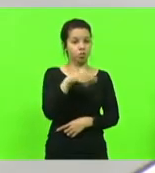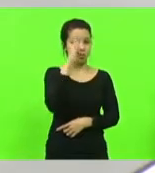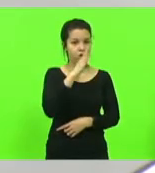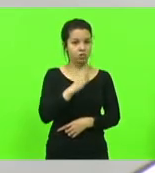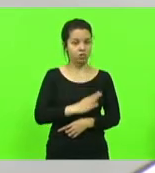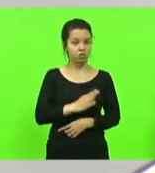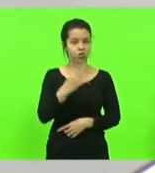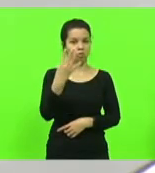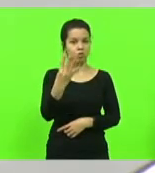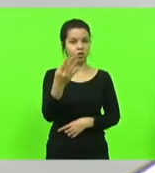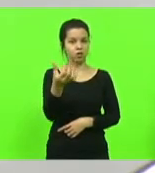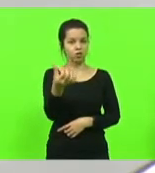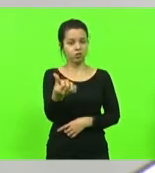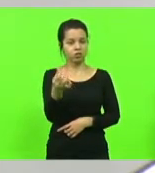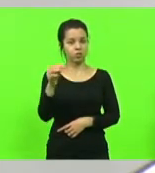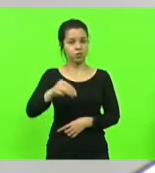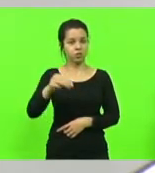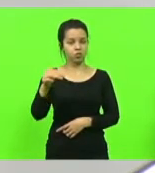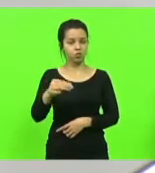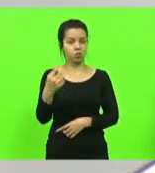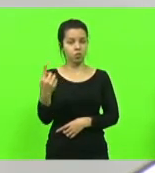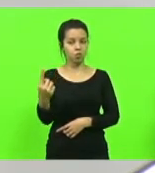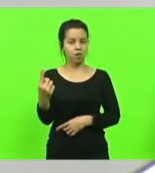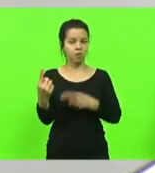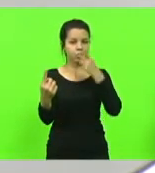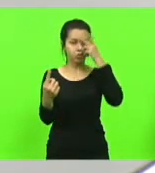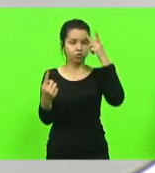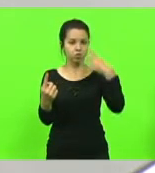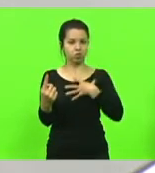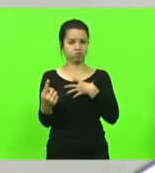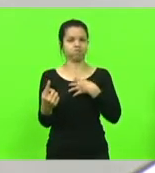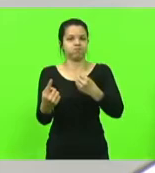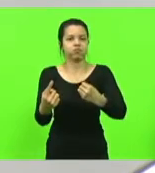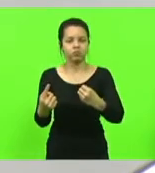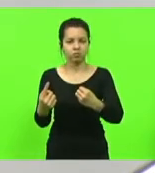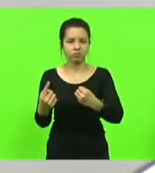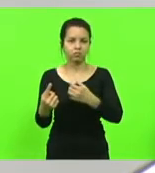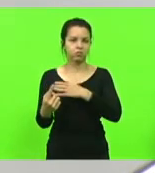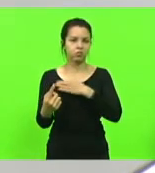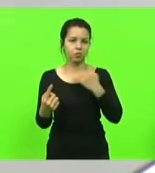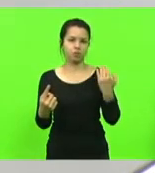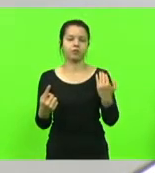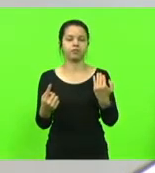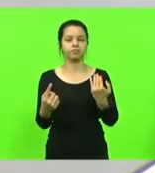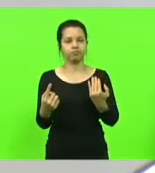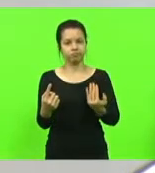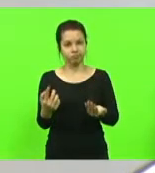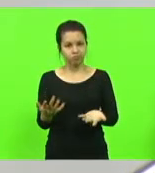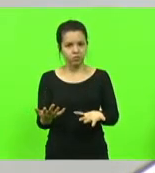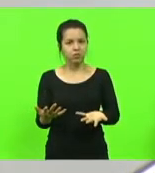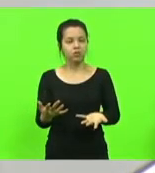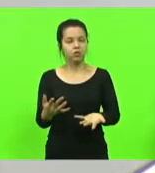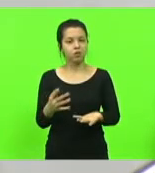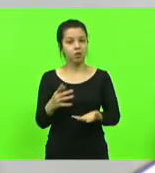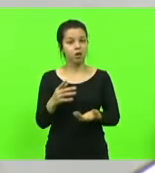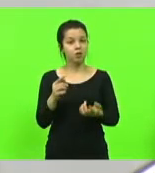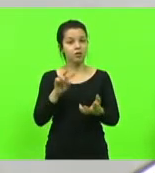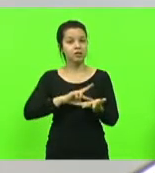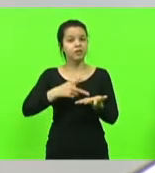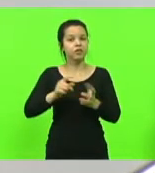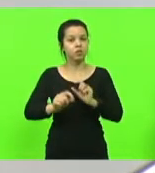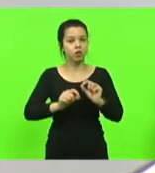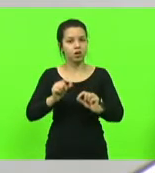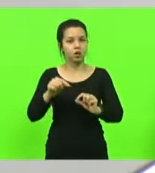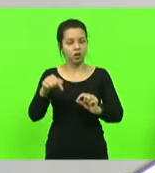46 minutos, uma pessoa tira a própria vida. Isso quer dizer que, até o final desta